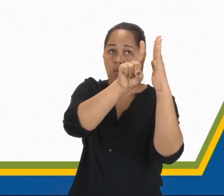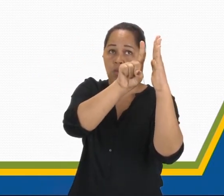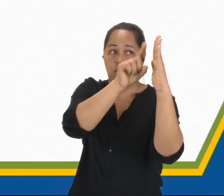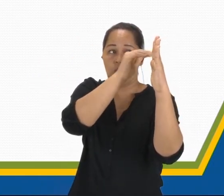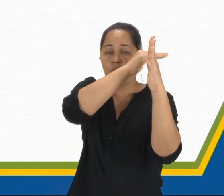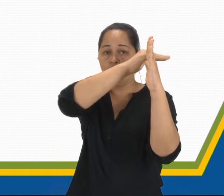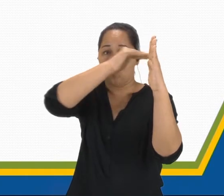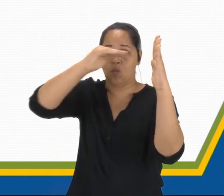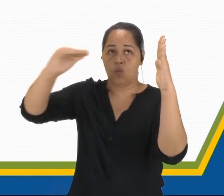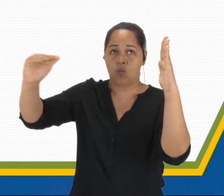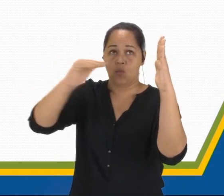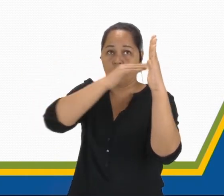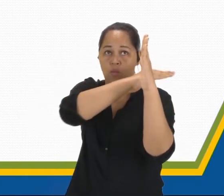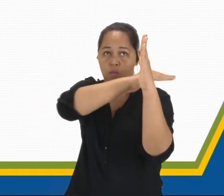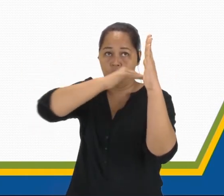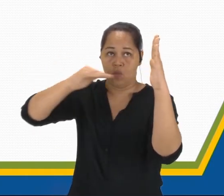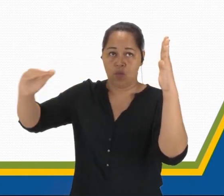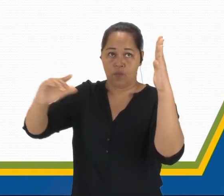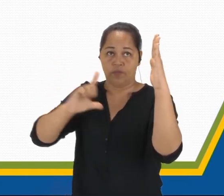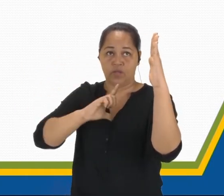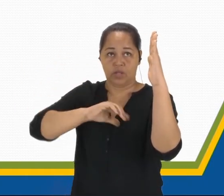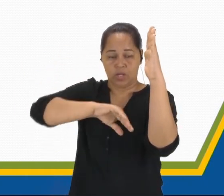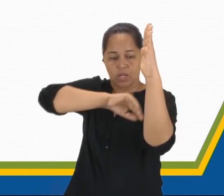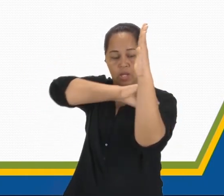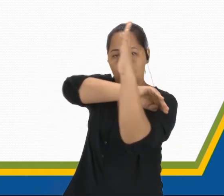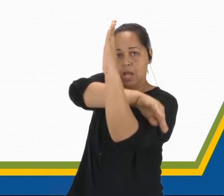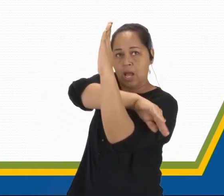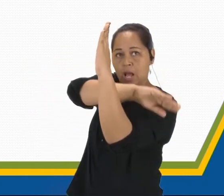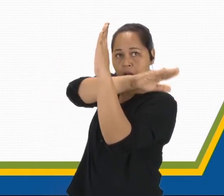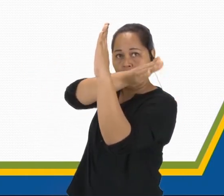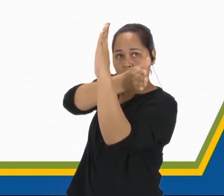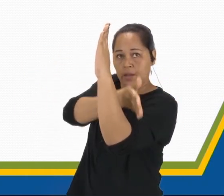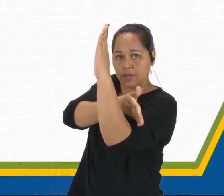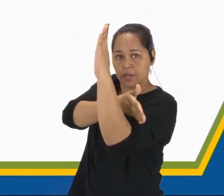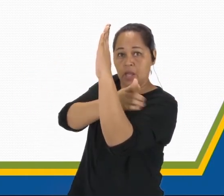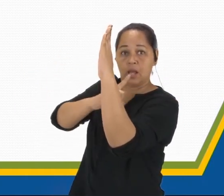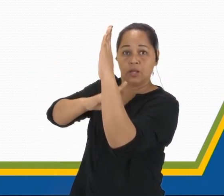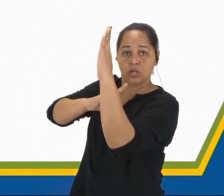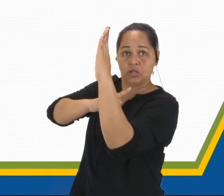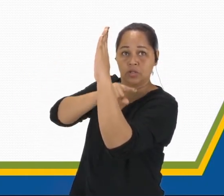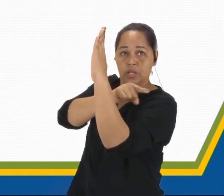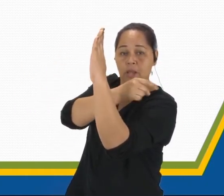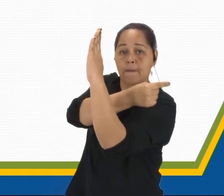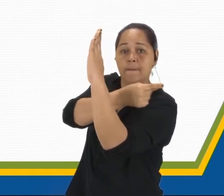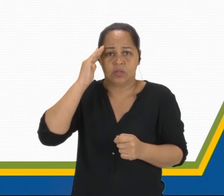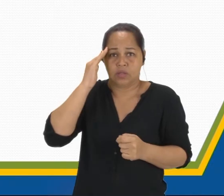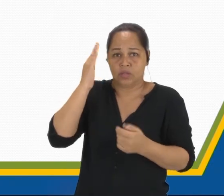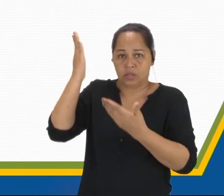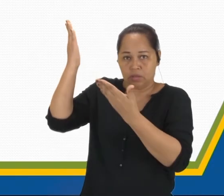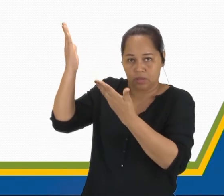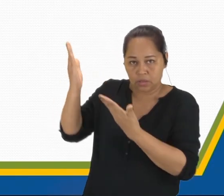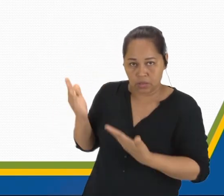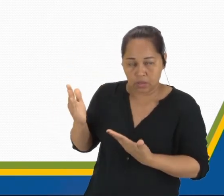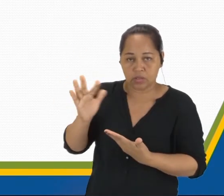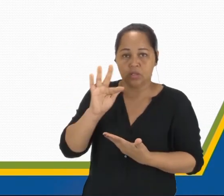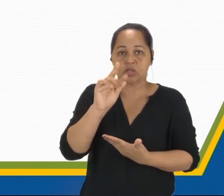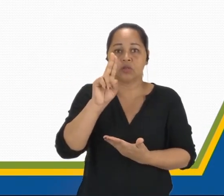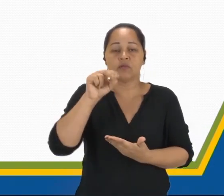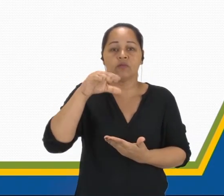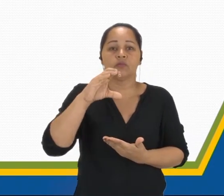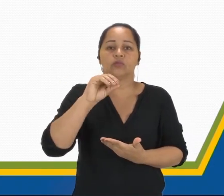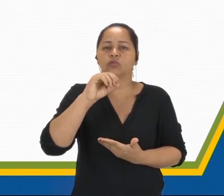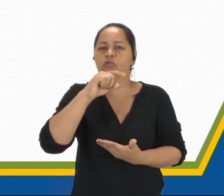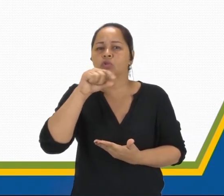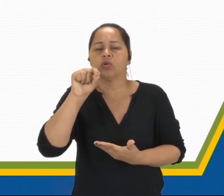domínio e da imagem, respectivamente. Então, como é que é a questão do nosso gráfico aqui, ó? Tá?